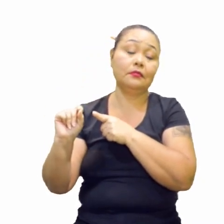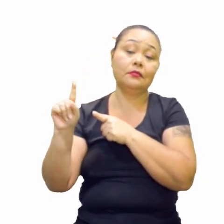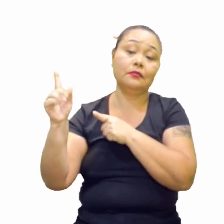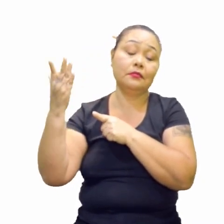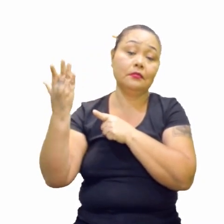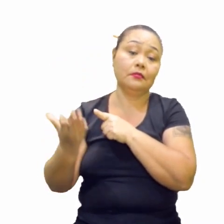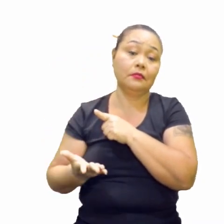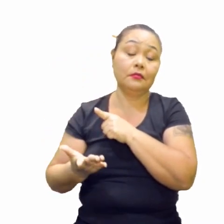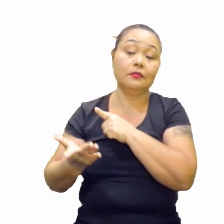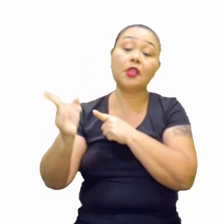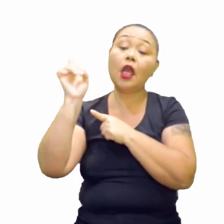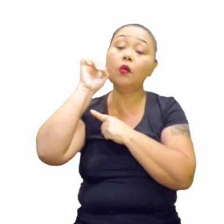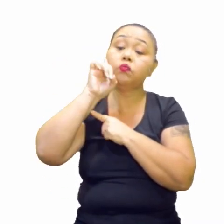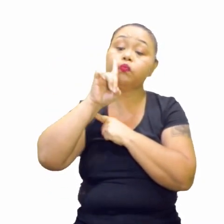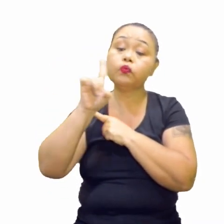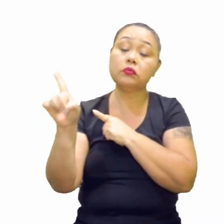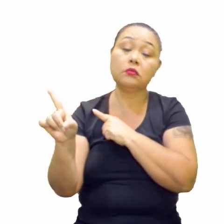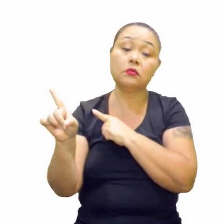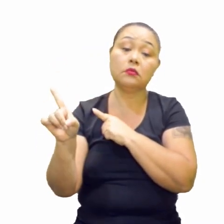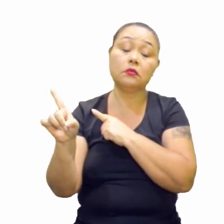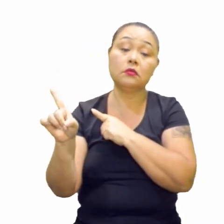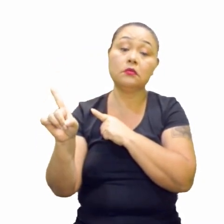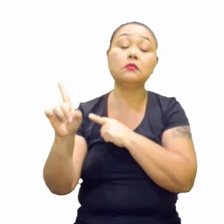americana acaba